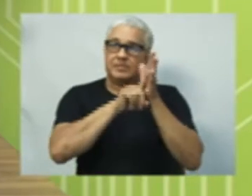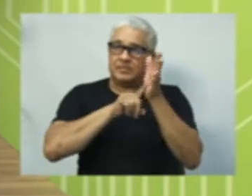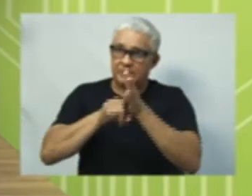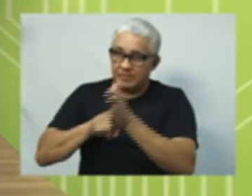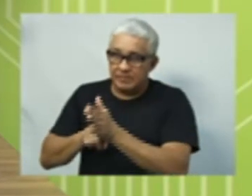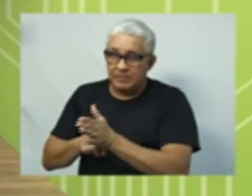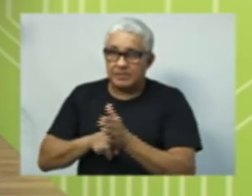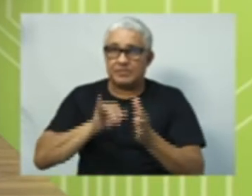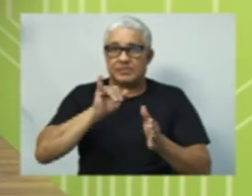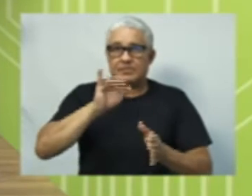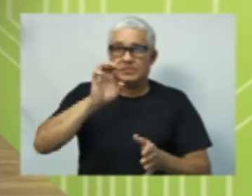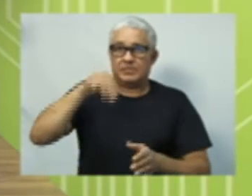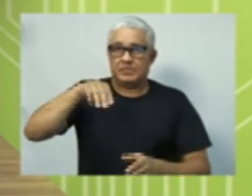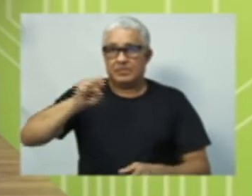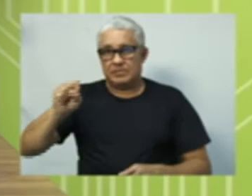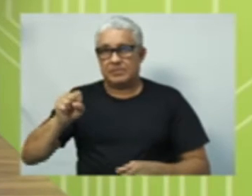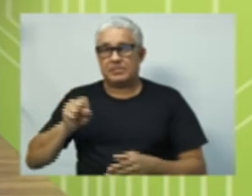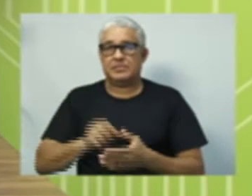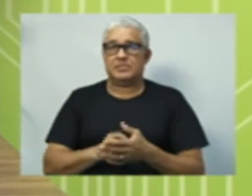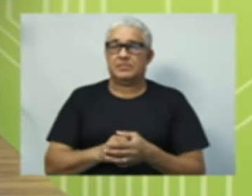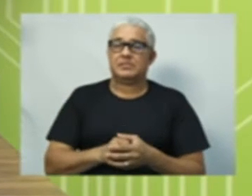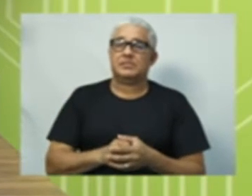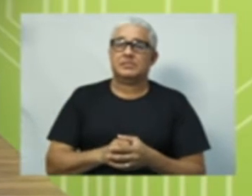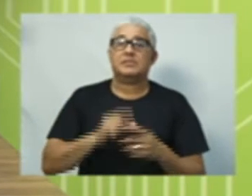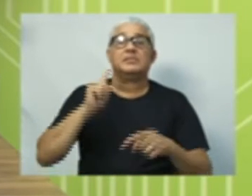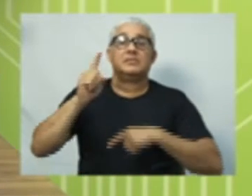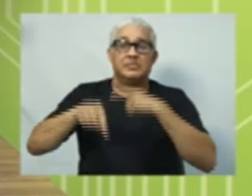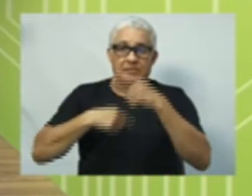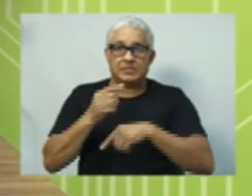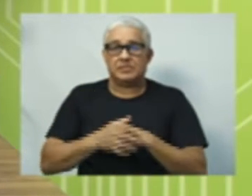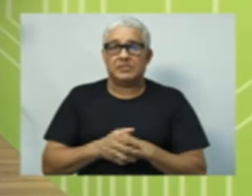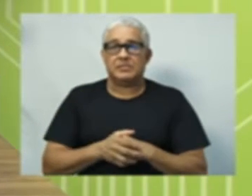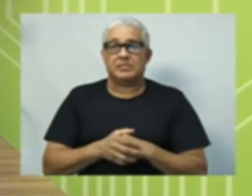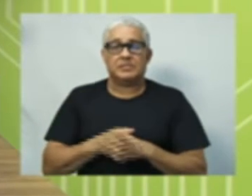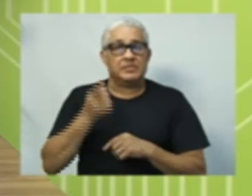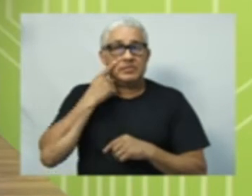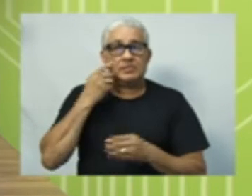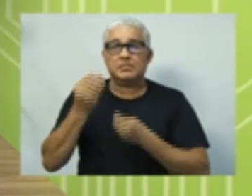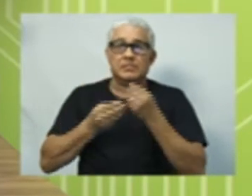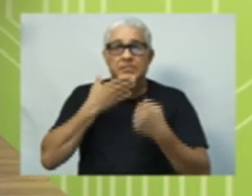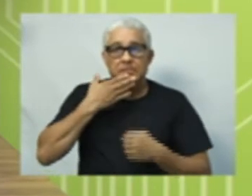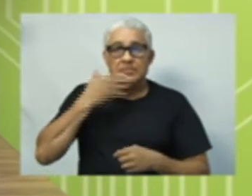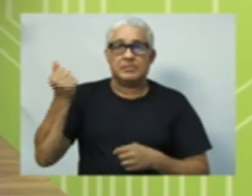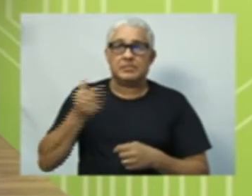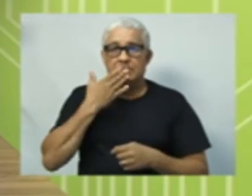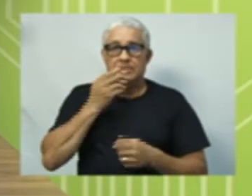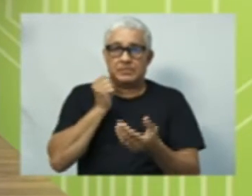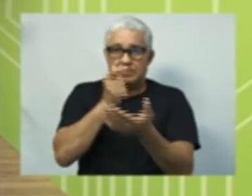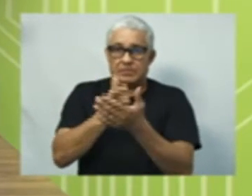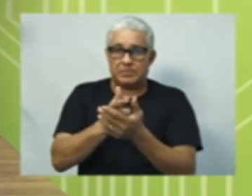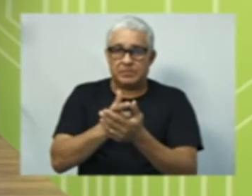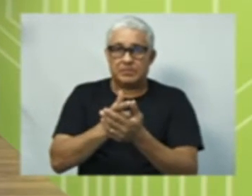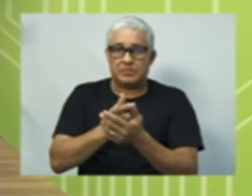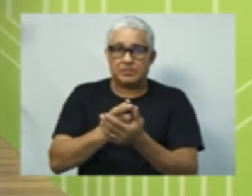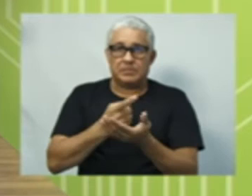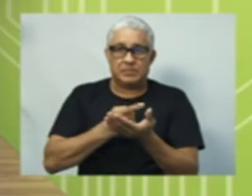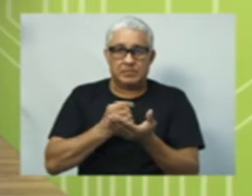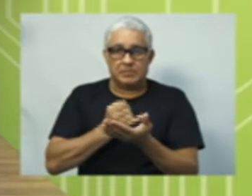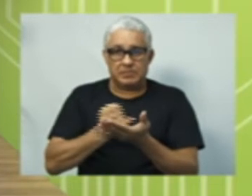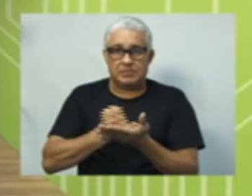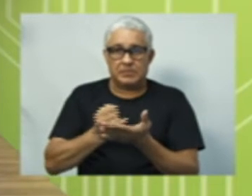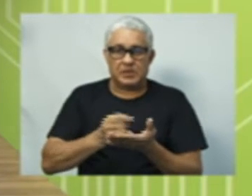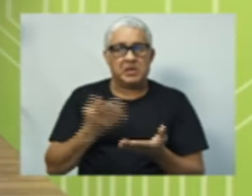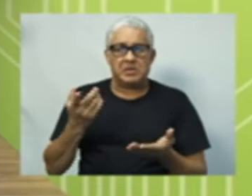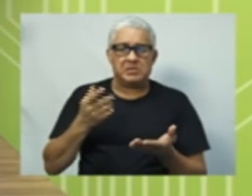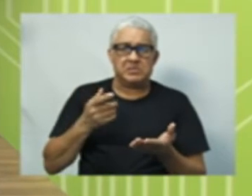seu ICMS a recuperar e depois desse planejamento tributário, vamos ver qual é a melhor forma de tributação. Aí ele falou, não, vamos fazer